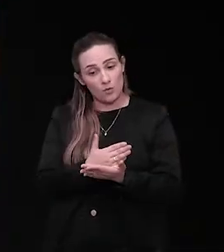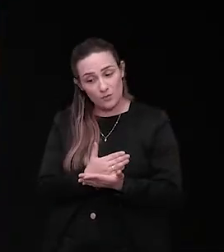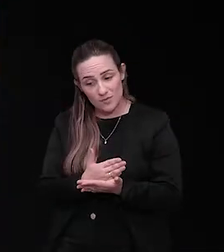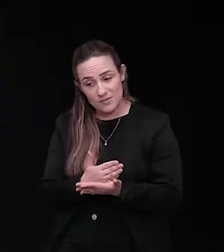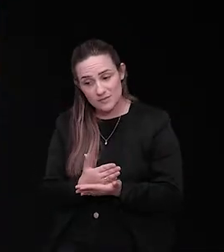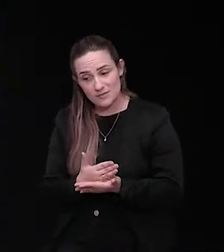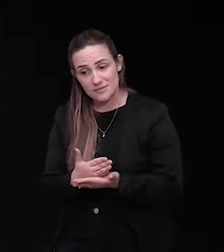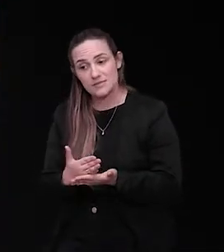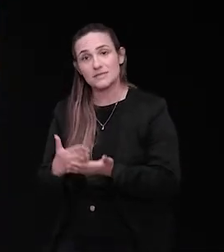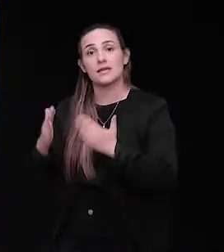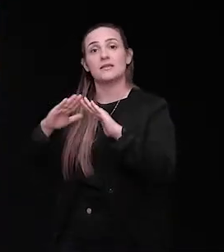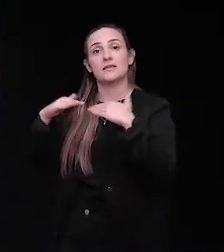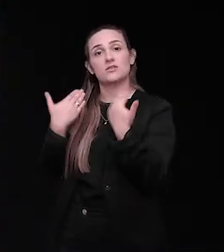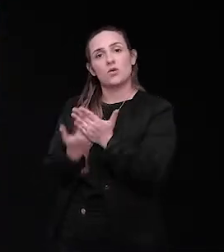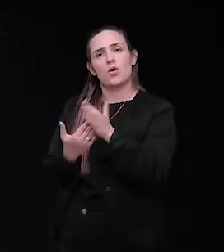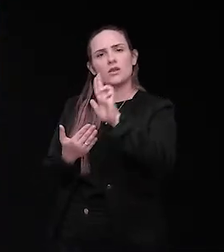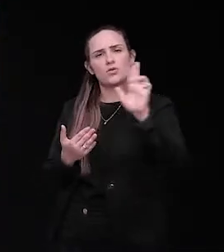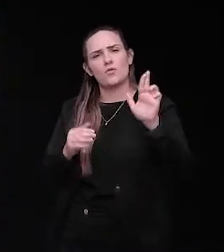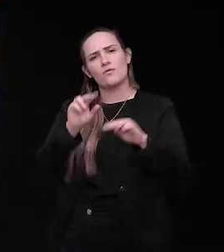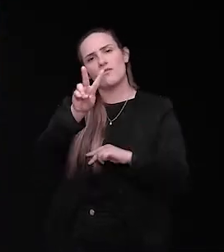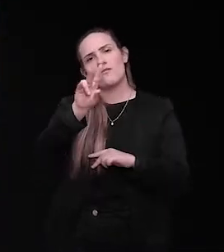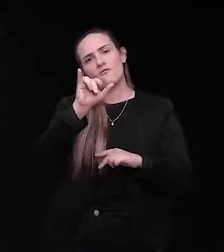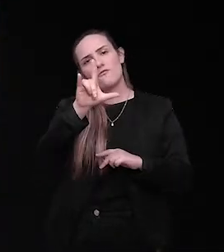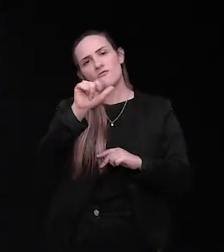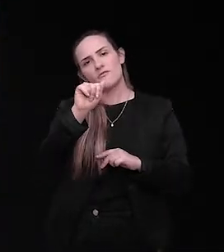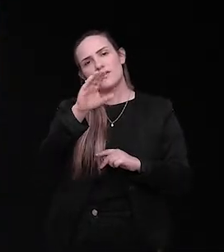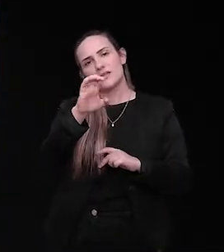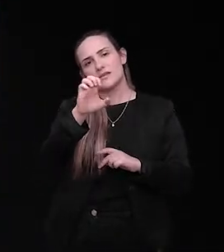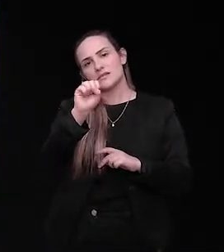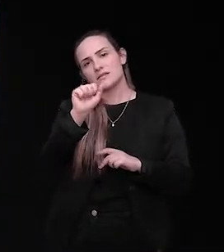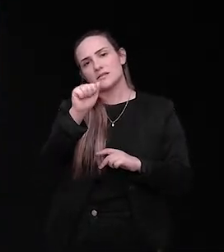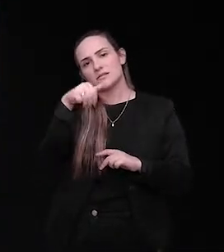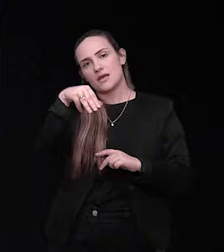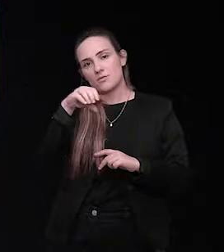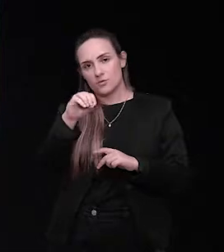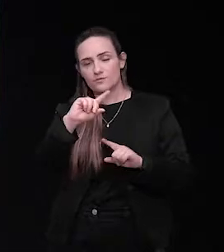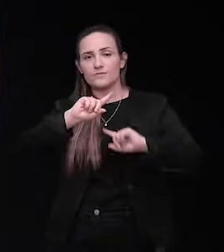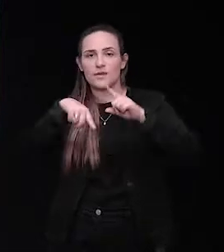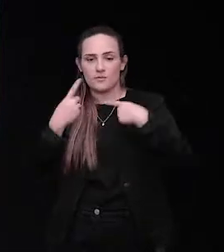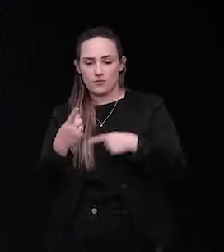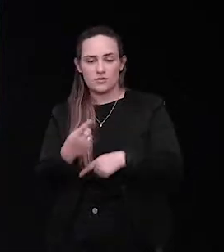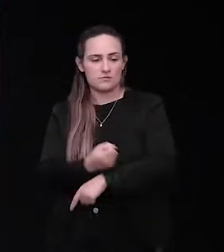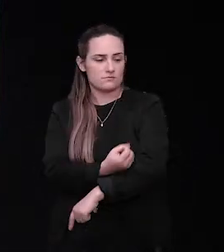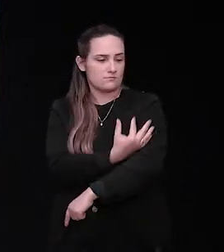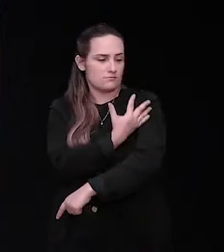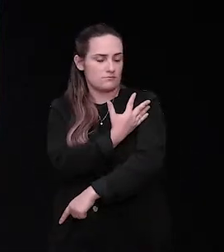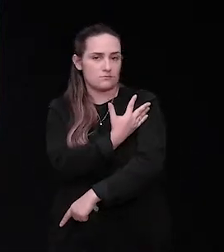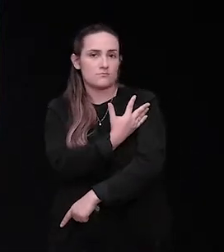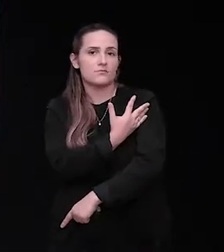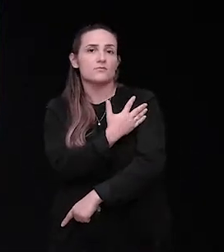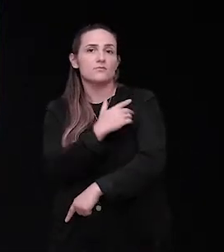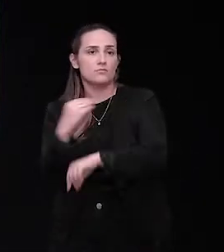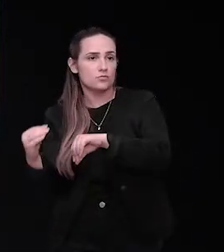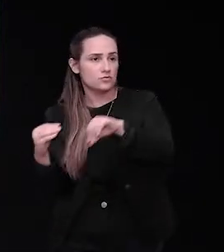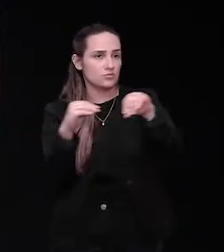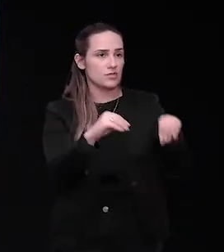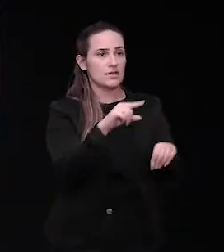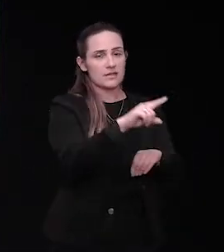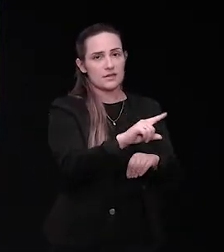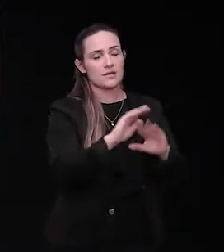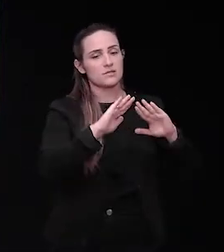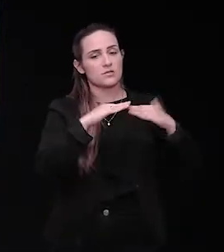comecei no colégio, na época era Vila Sésamo, no maternal, prézinho, depois fui para o Colégio Dom